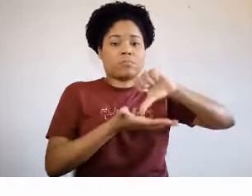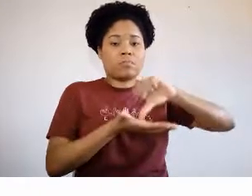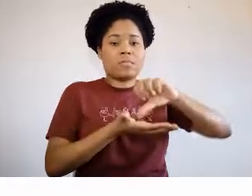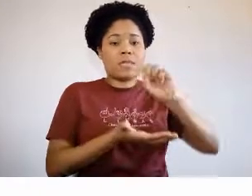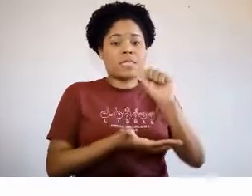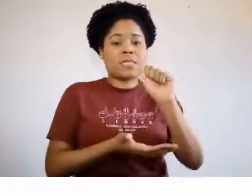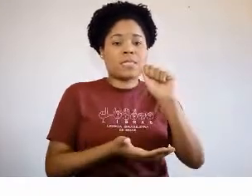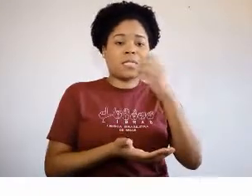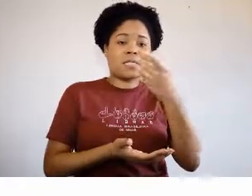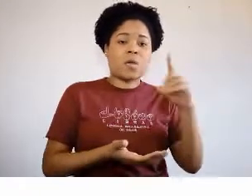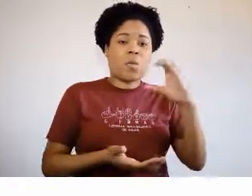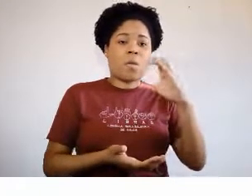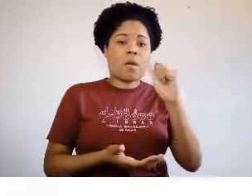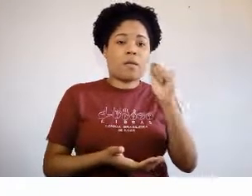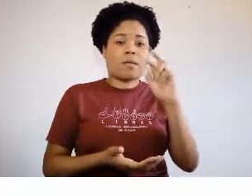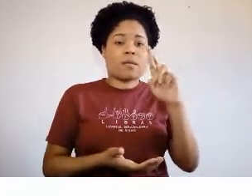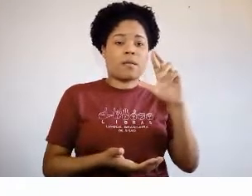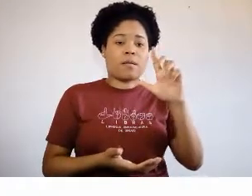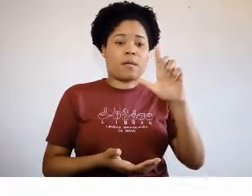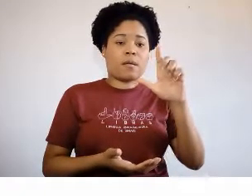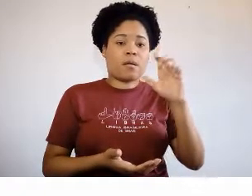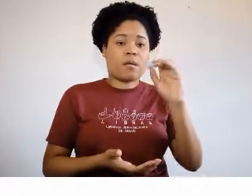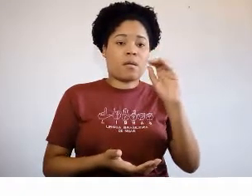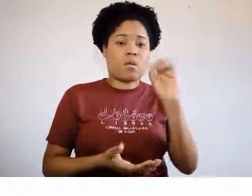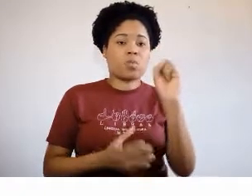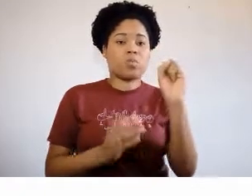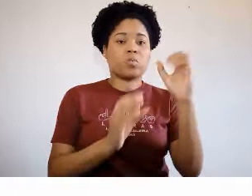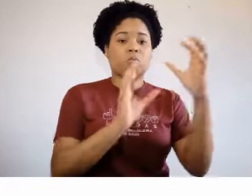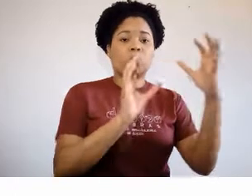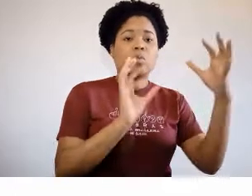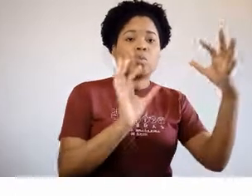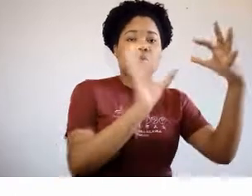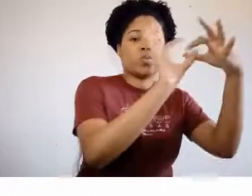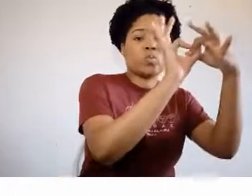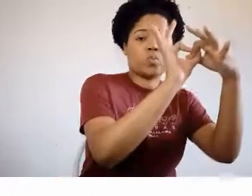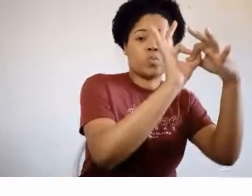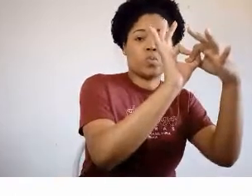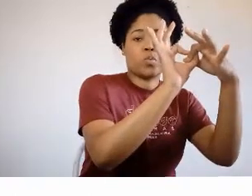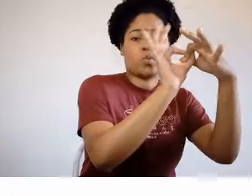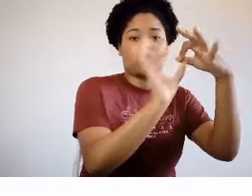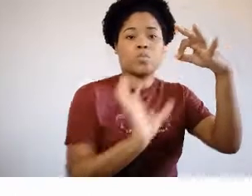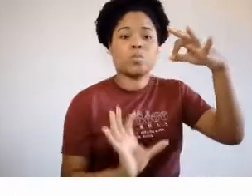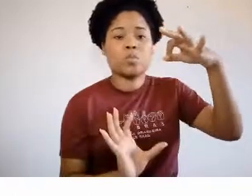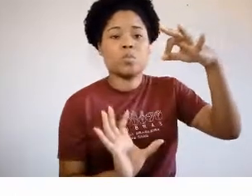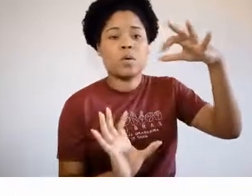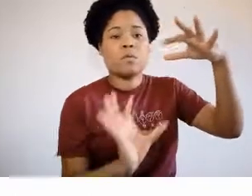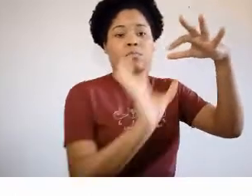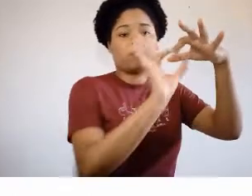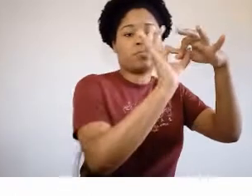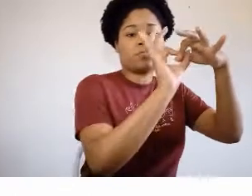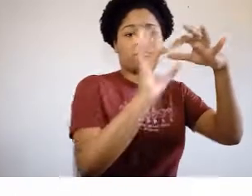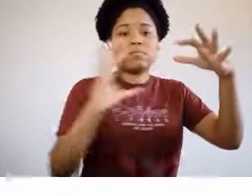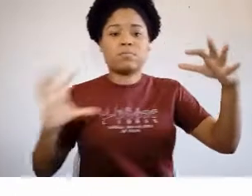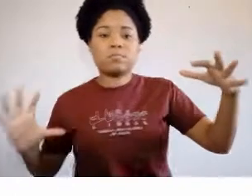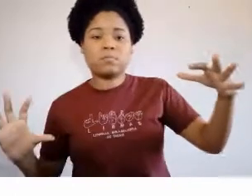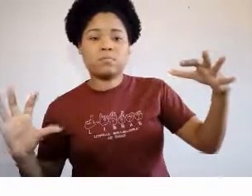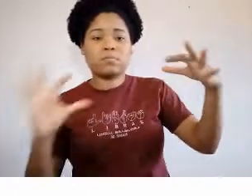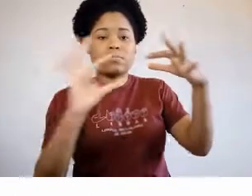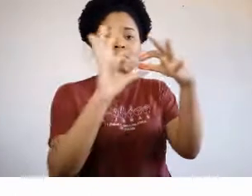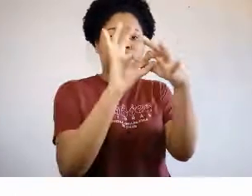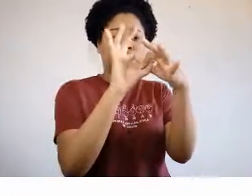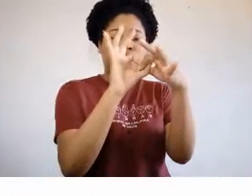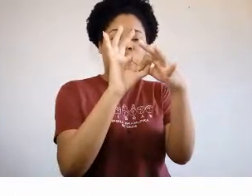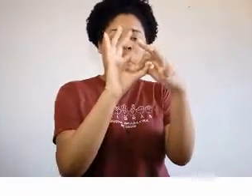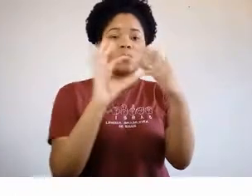lá no campus de São Carlos. Então, juntando essa rede MAN lá de São Carlos com o campus Bauru e